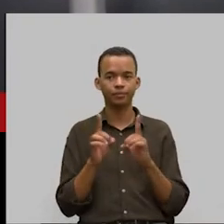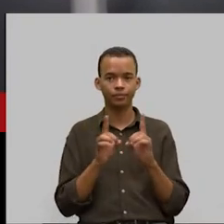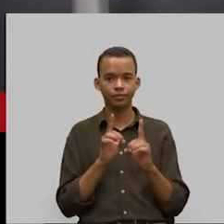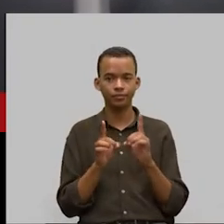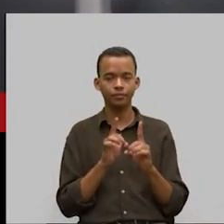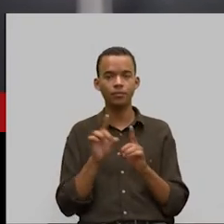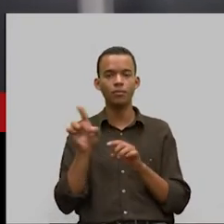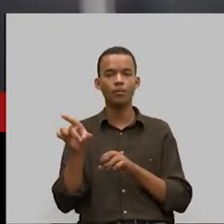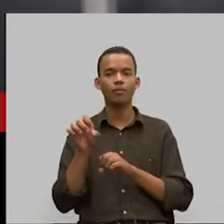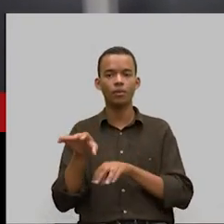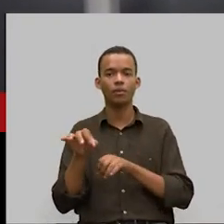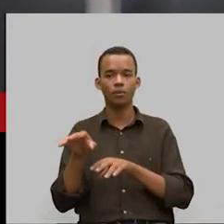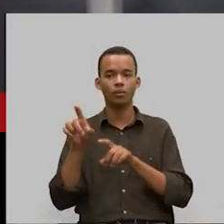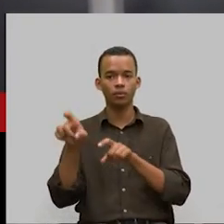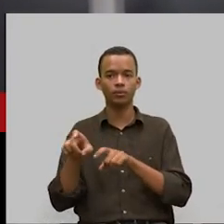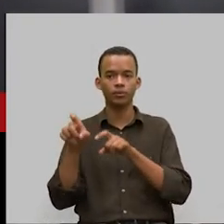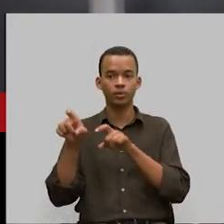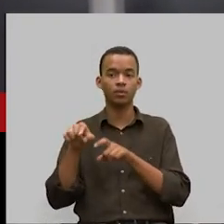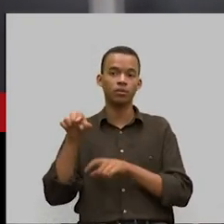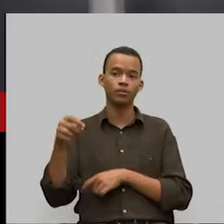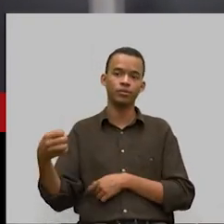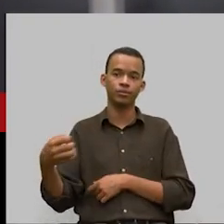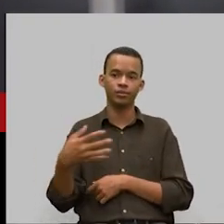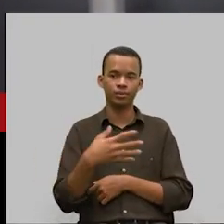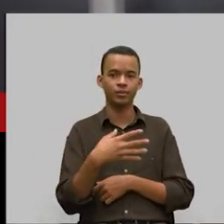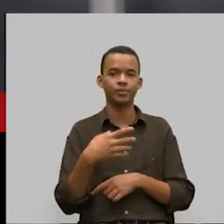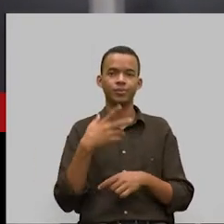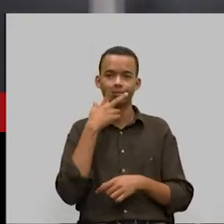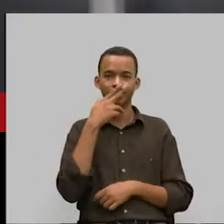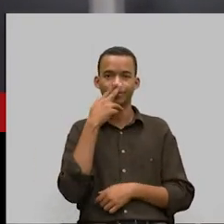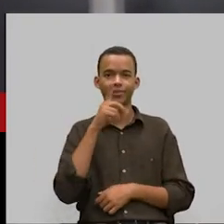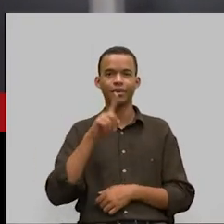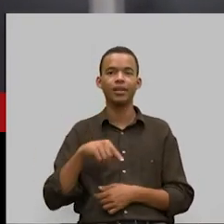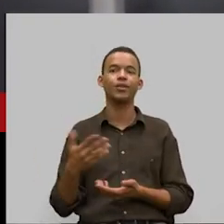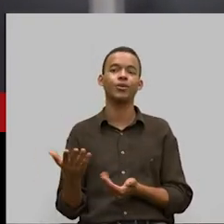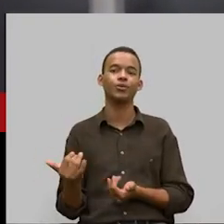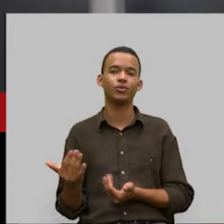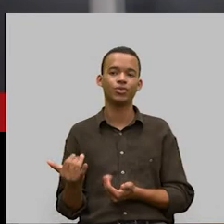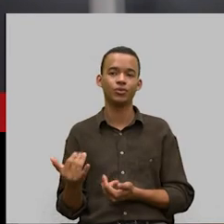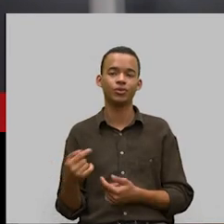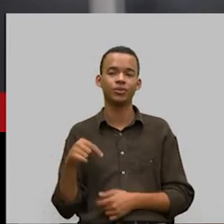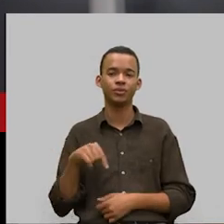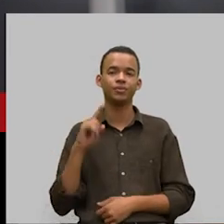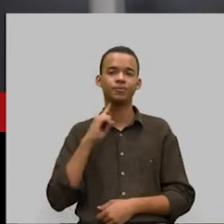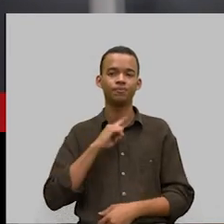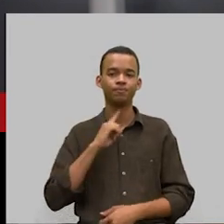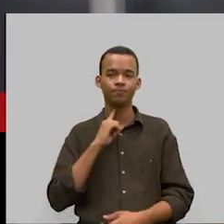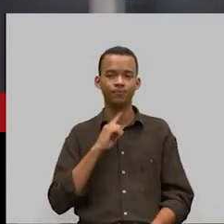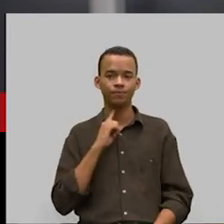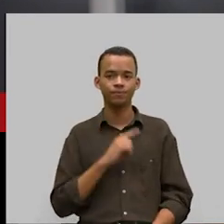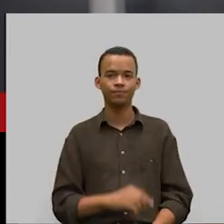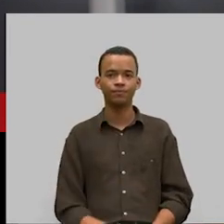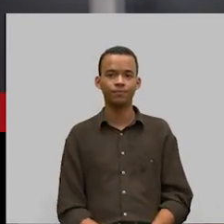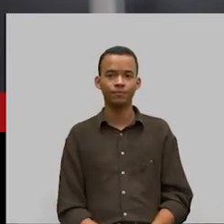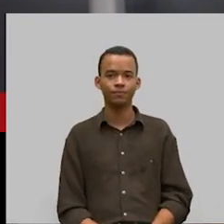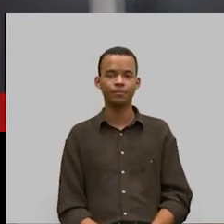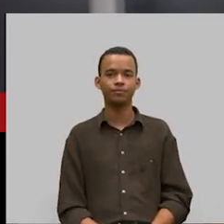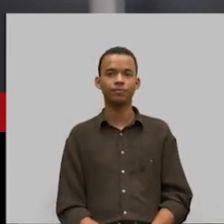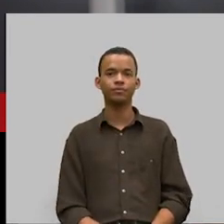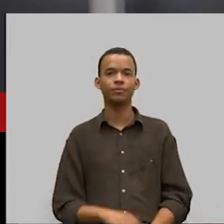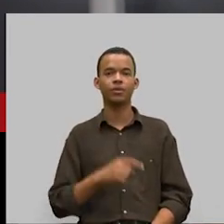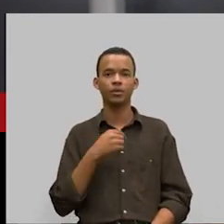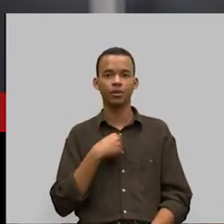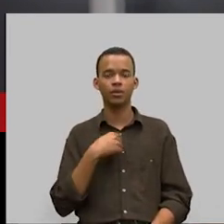ele é o O Novato o irmão mais novo do de Minas Gerais e eu conto um pouco dessa